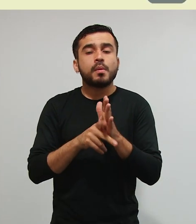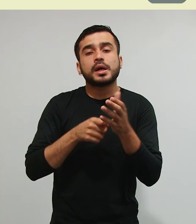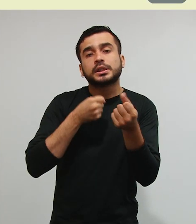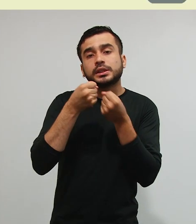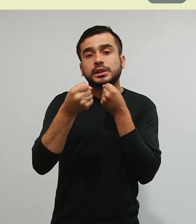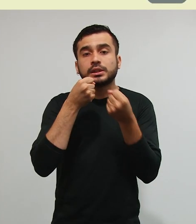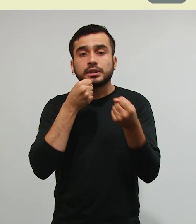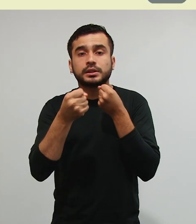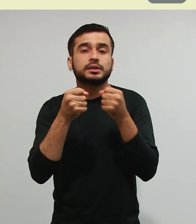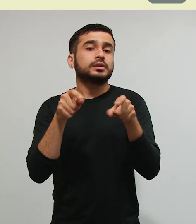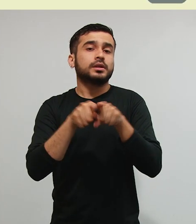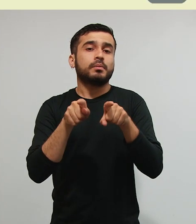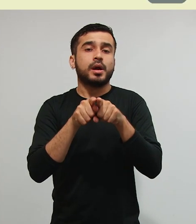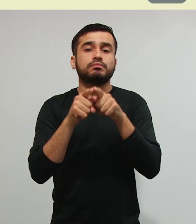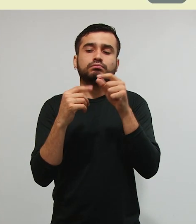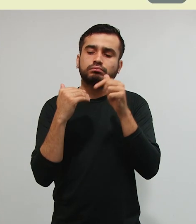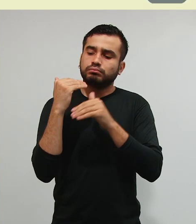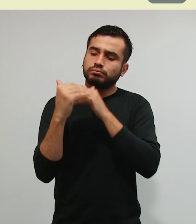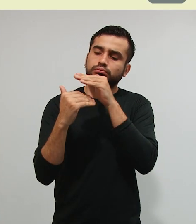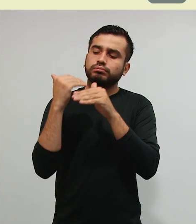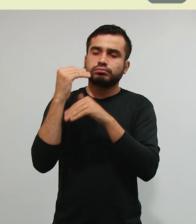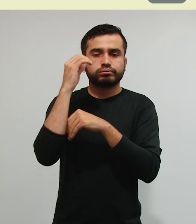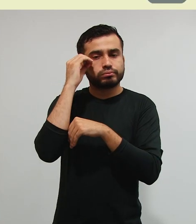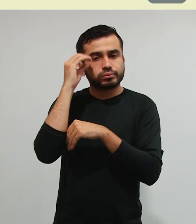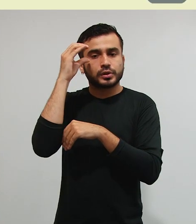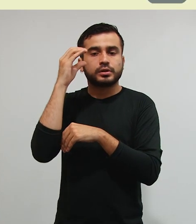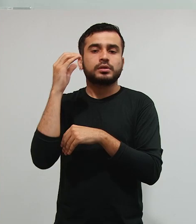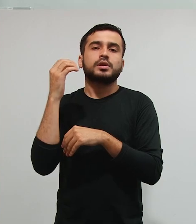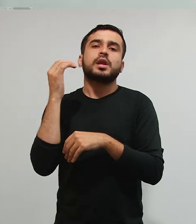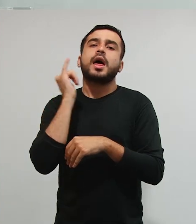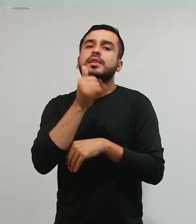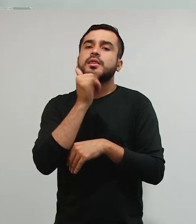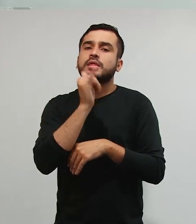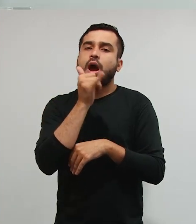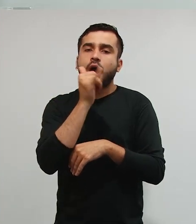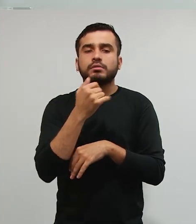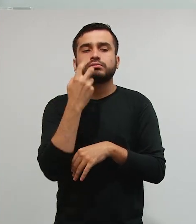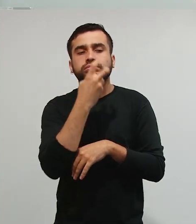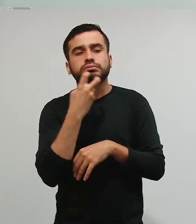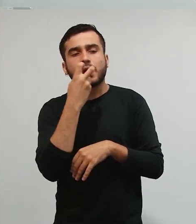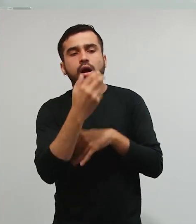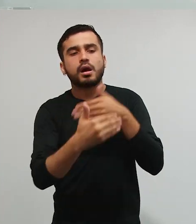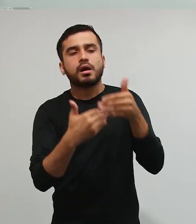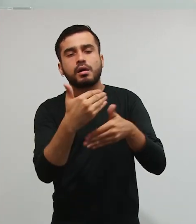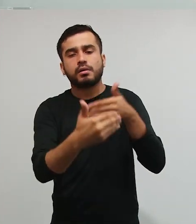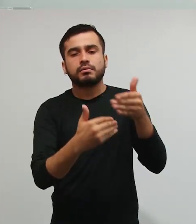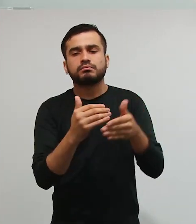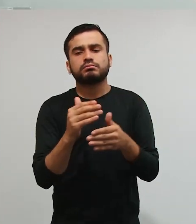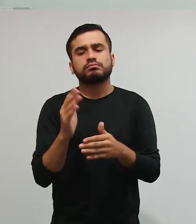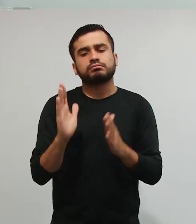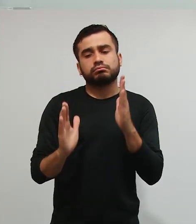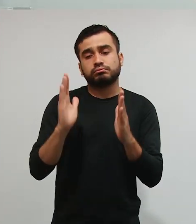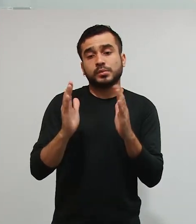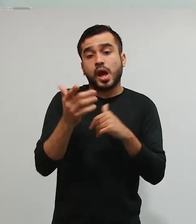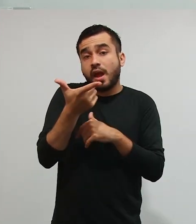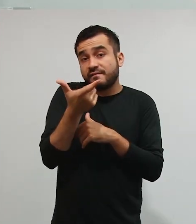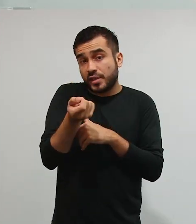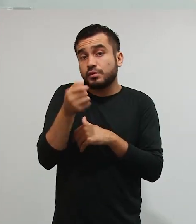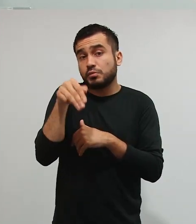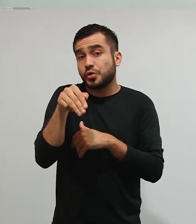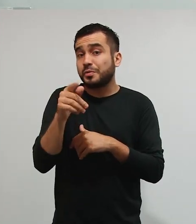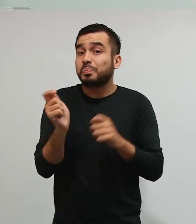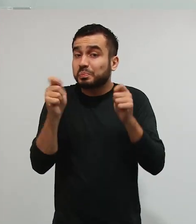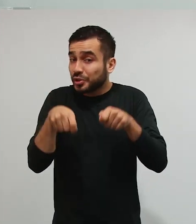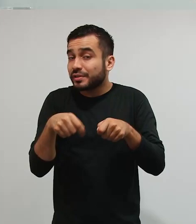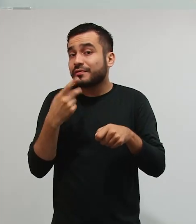de entrevista e da construção do conhecimento por meio da história oral e da narrativa. Então, em 20 minutos, né, o que dá para a